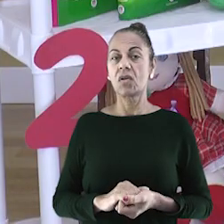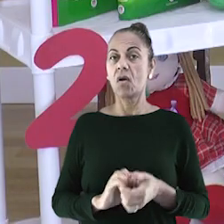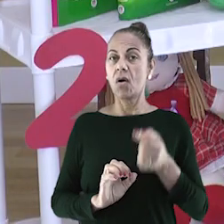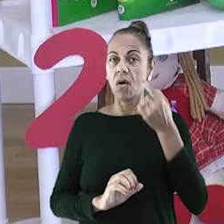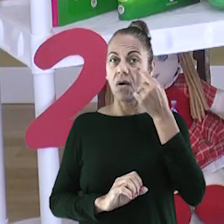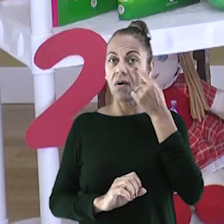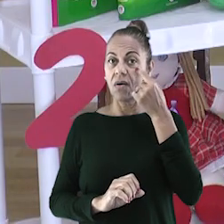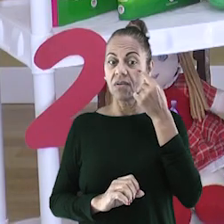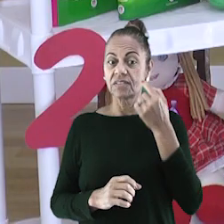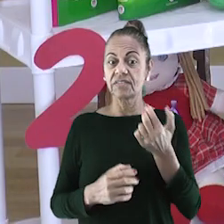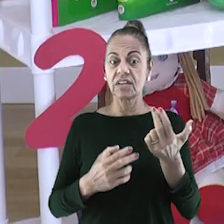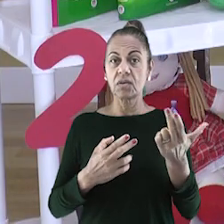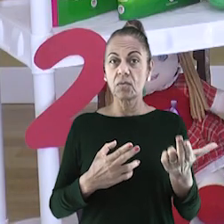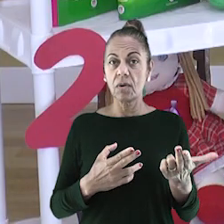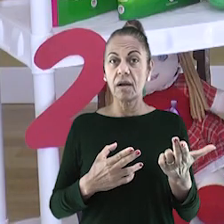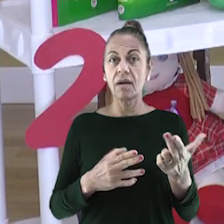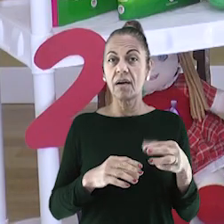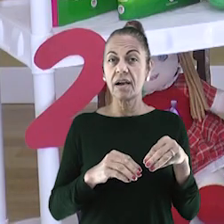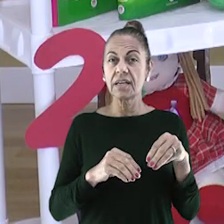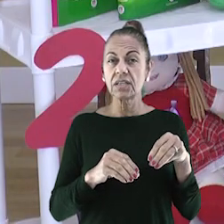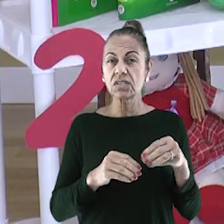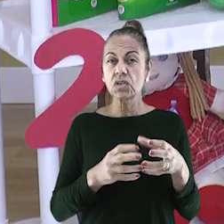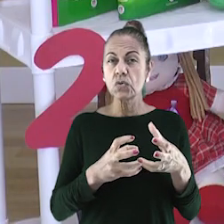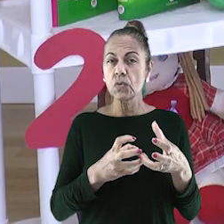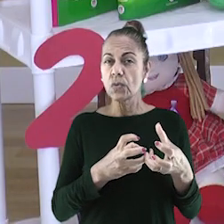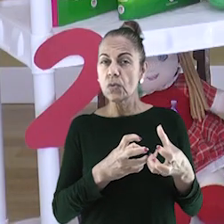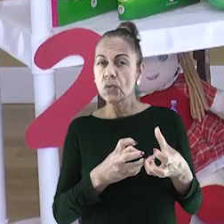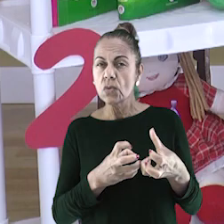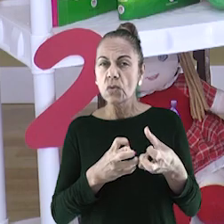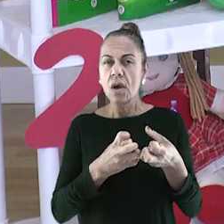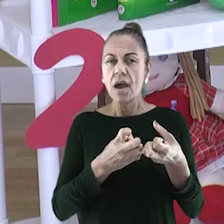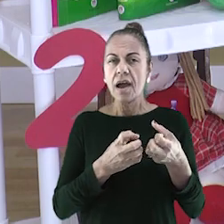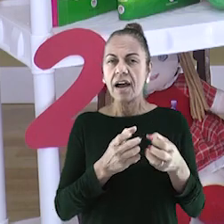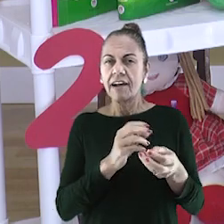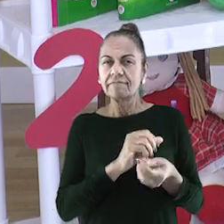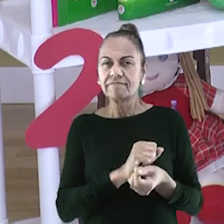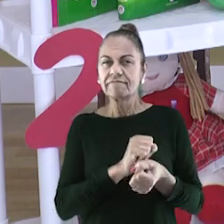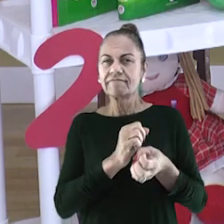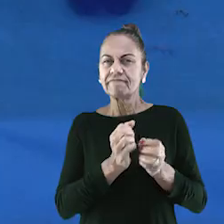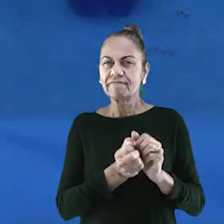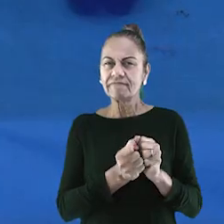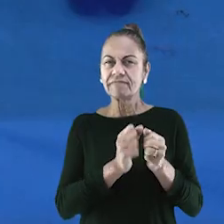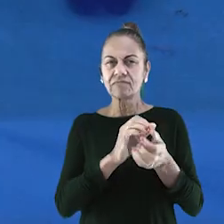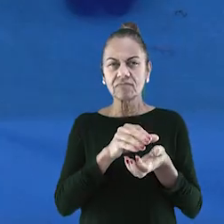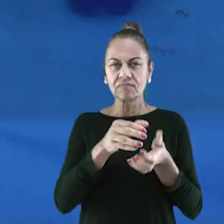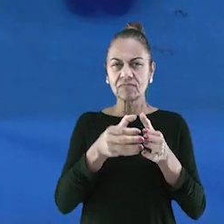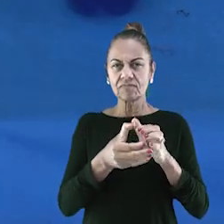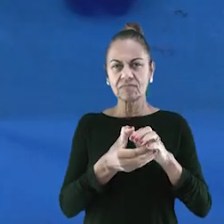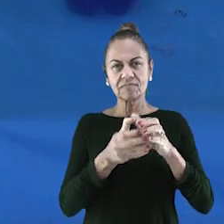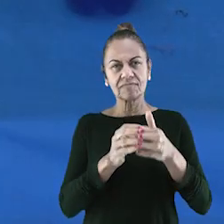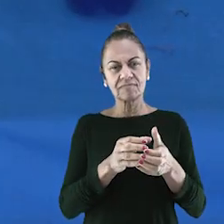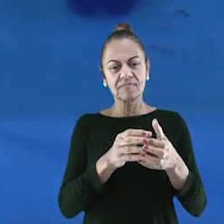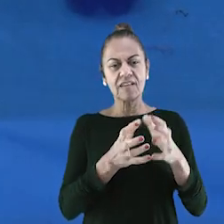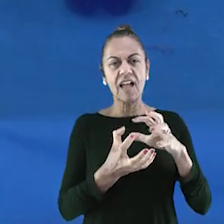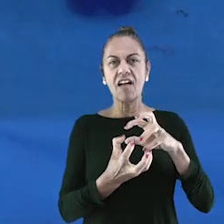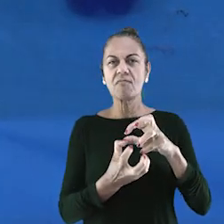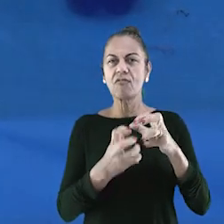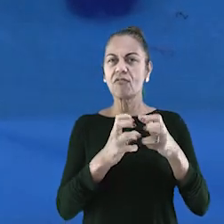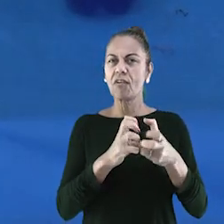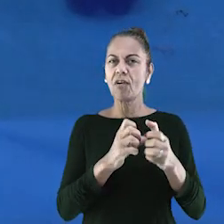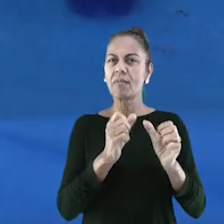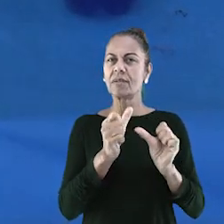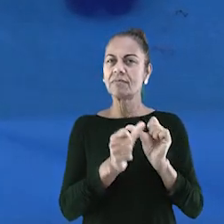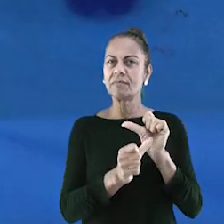Quando a sua tigela estiver assim, ó, sem nenhum grãozinho de areia, é porque a sua